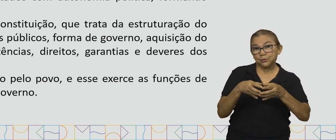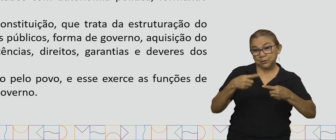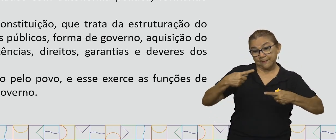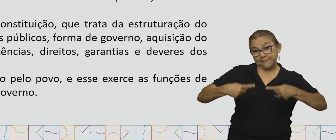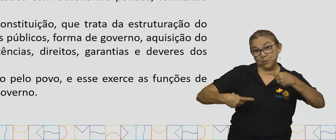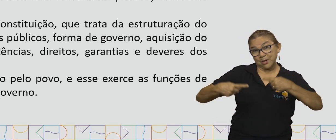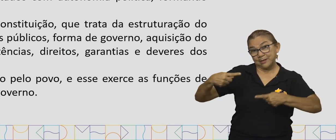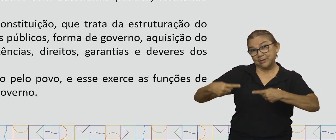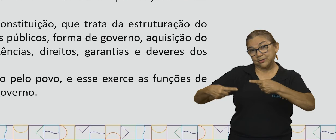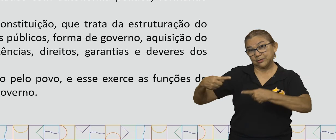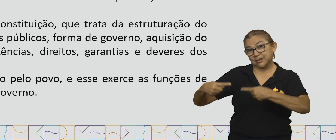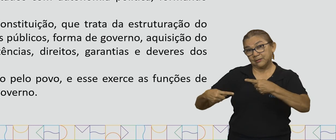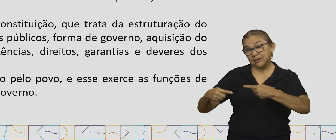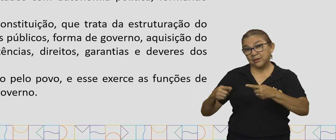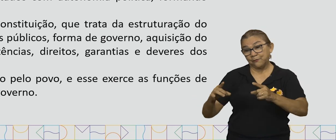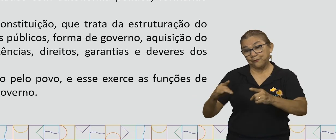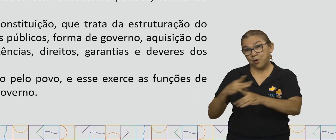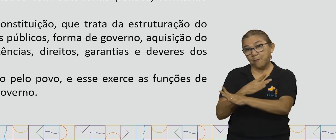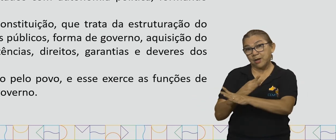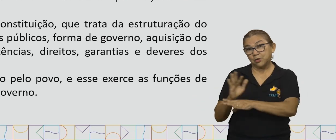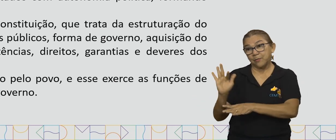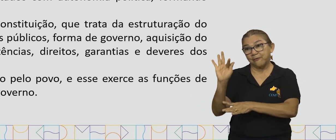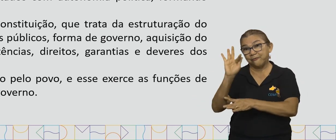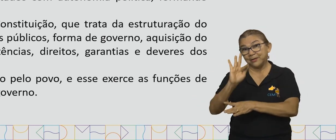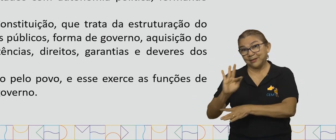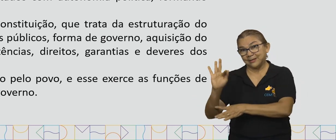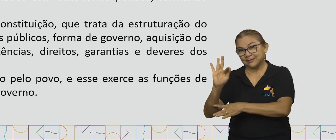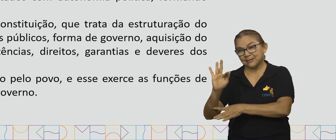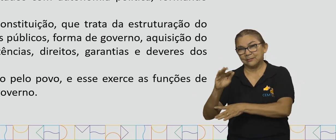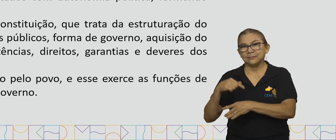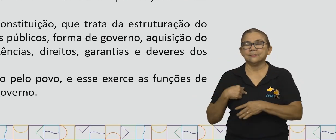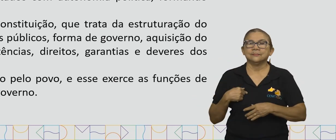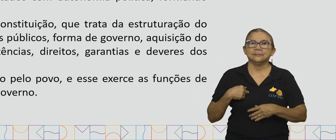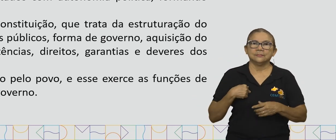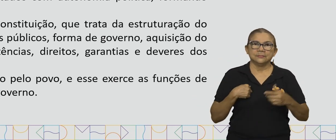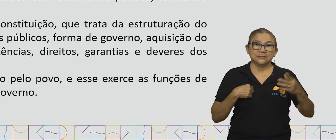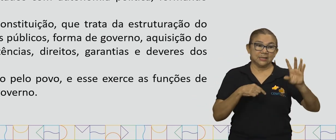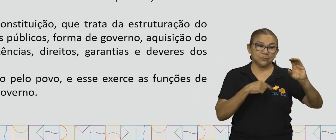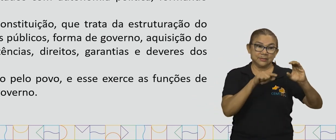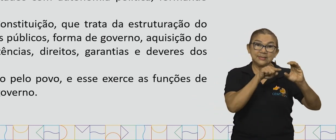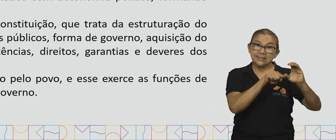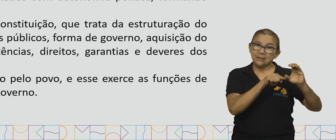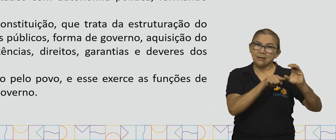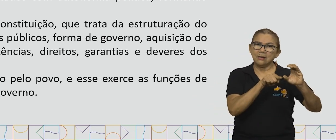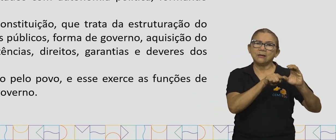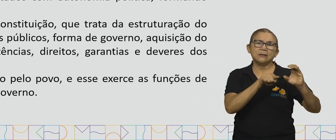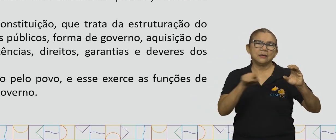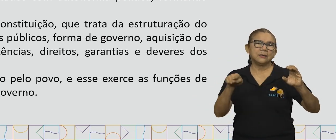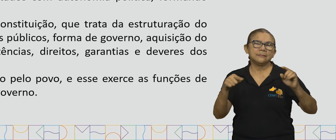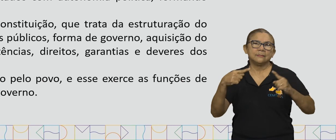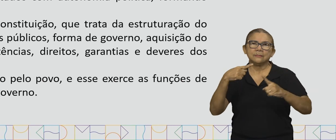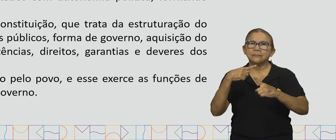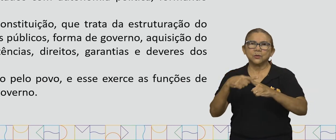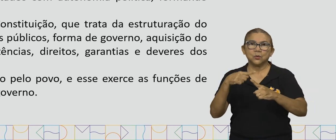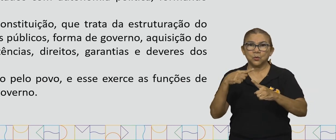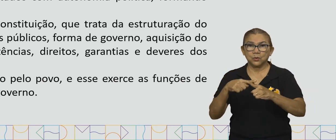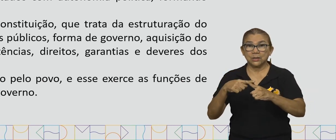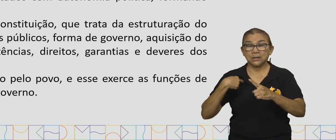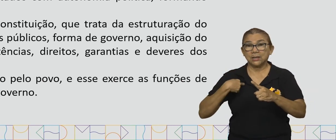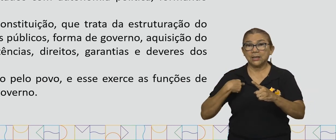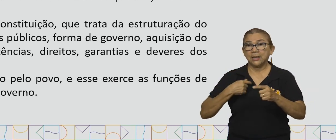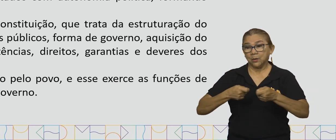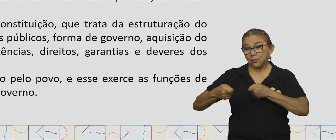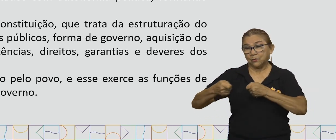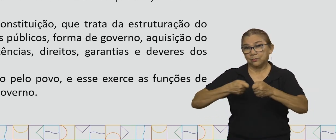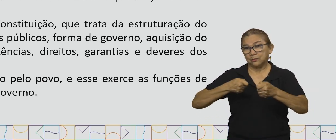política, formando uma federação. Alternativa C, porque é regido por uma Constituição, que trata